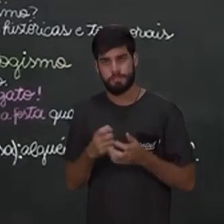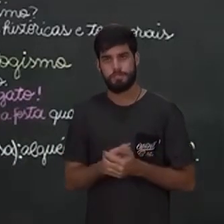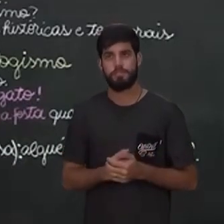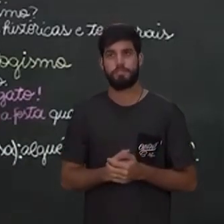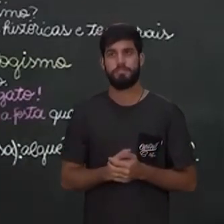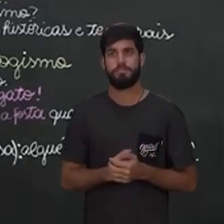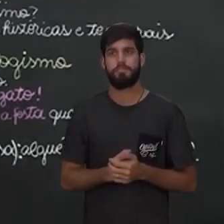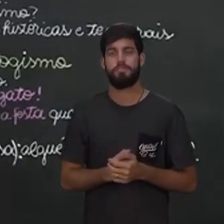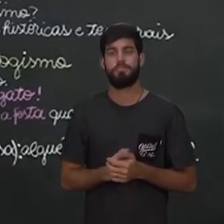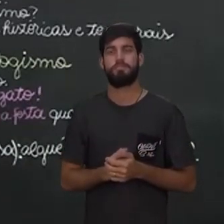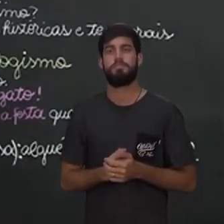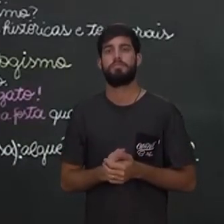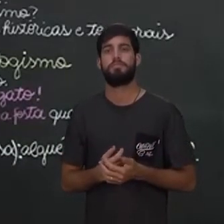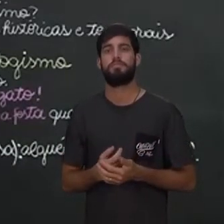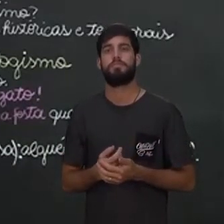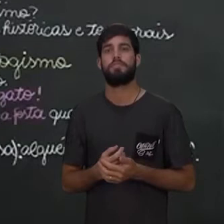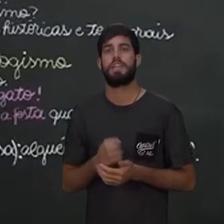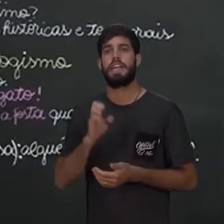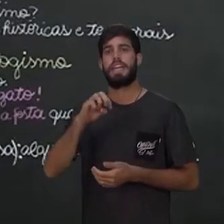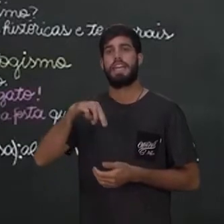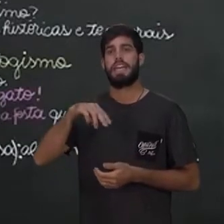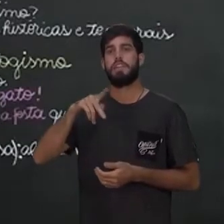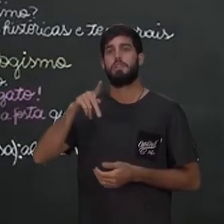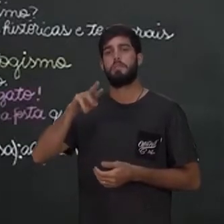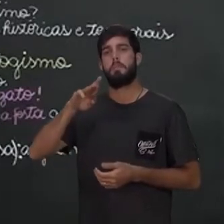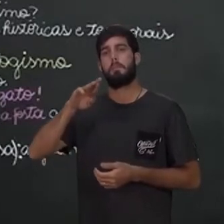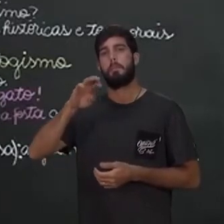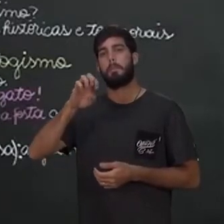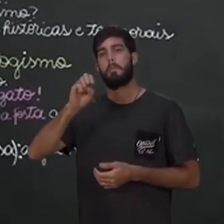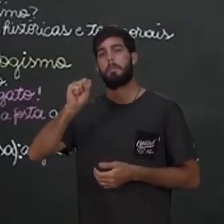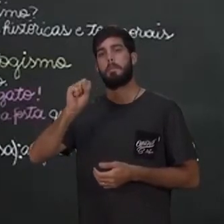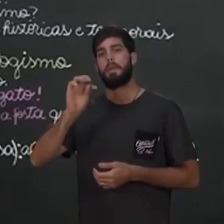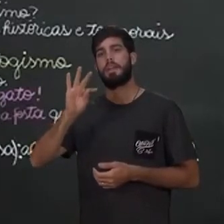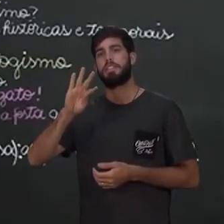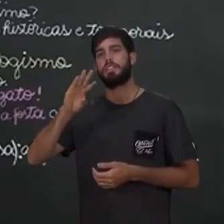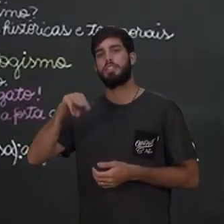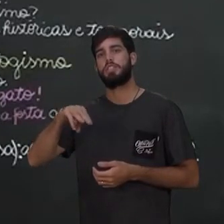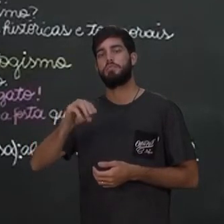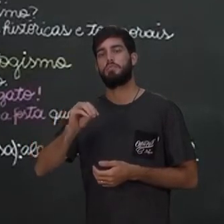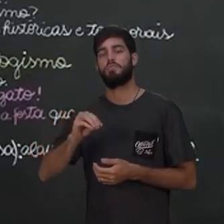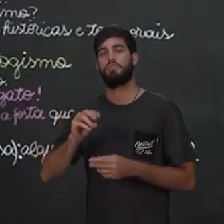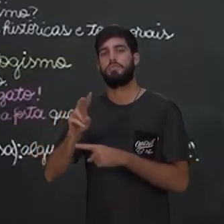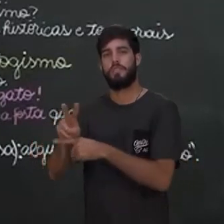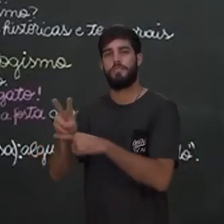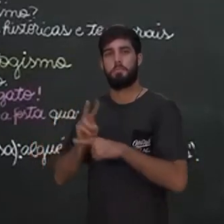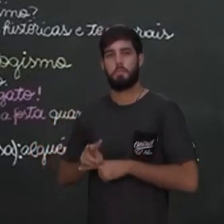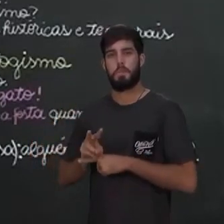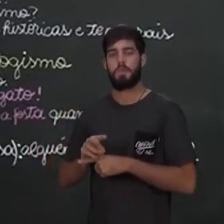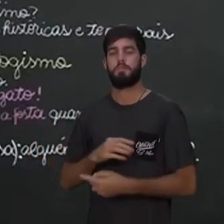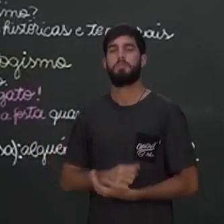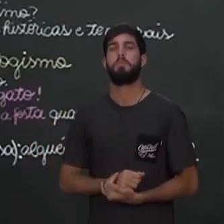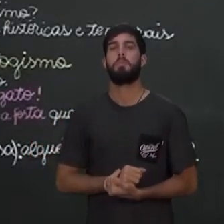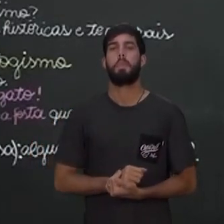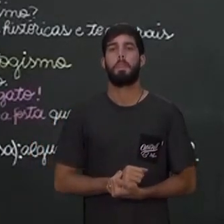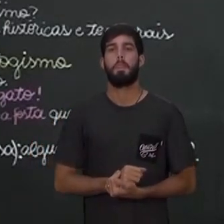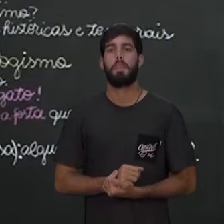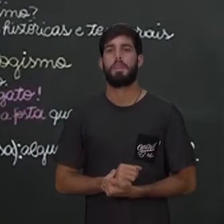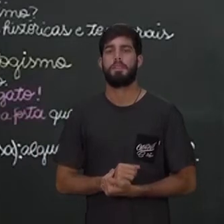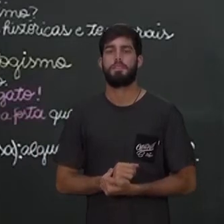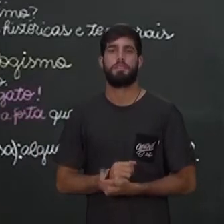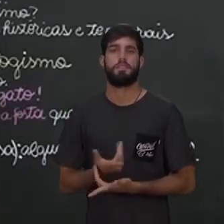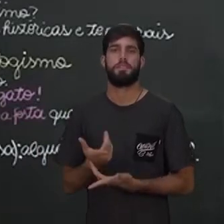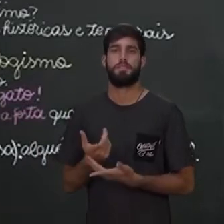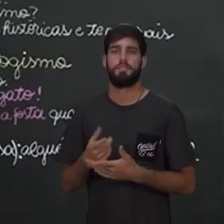também de empréstimo, porque houve uma alteração. Palavras da língua inglesa, né? Aqui eu tenho a palavra bife, a